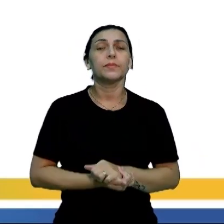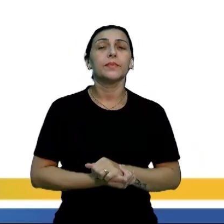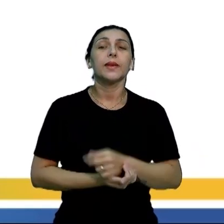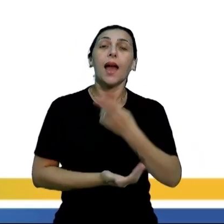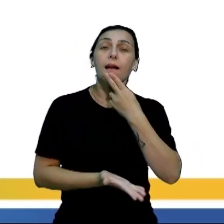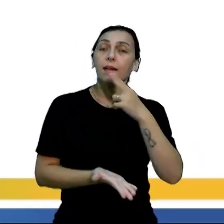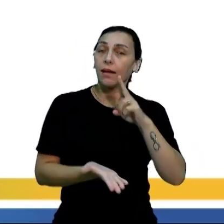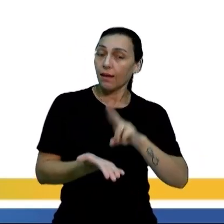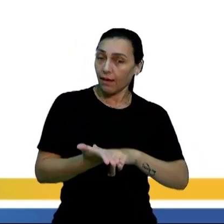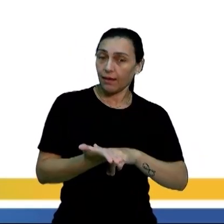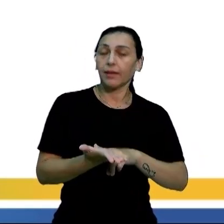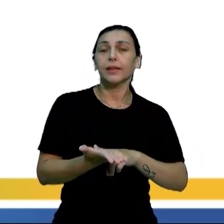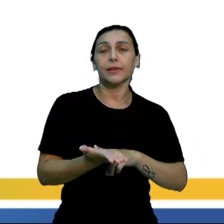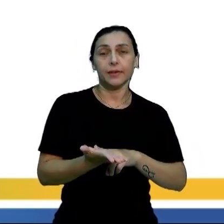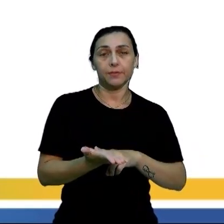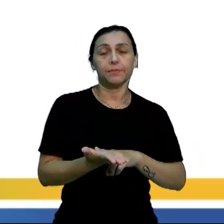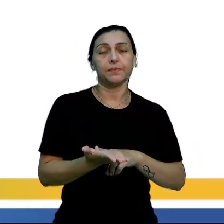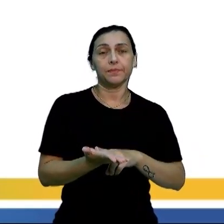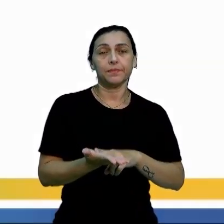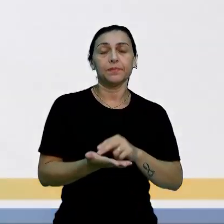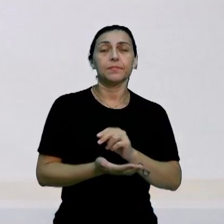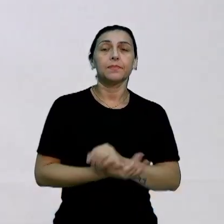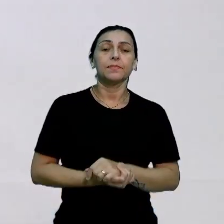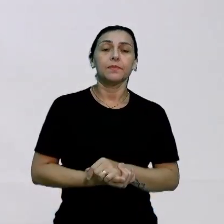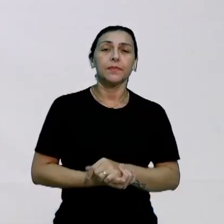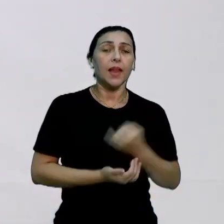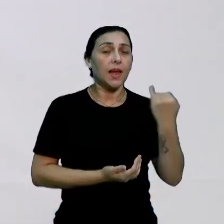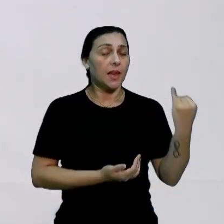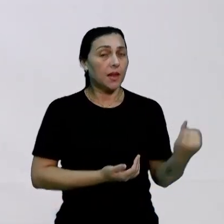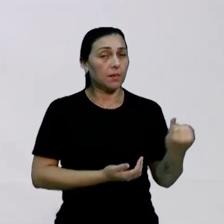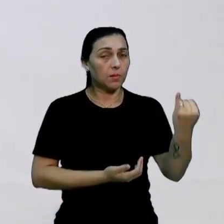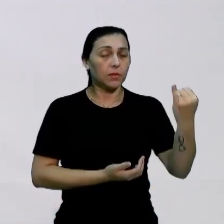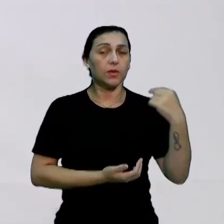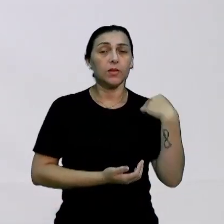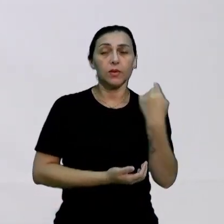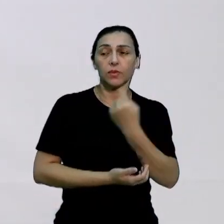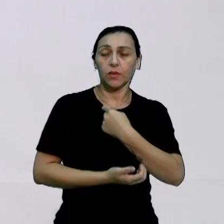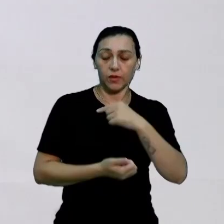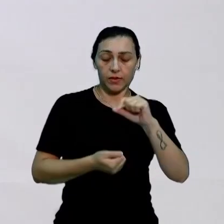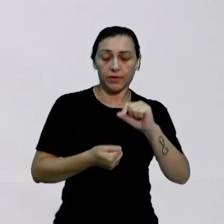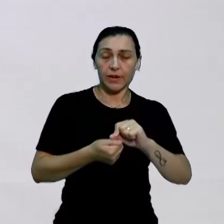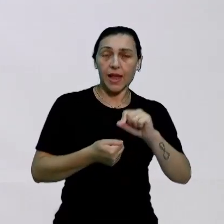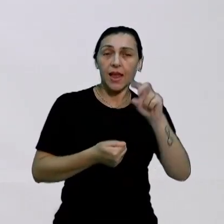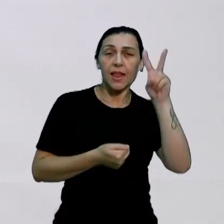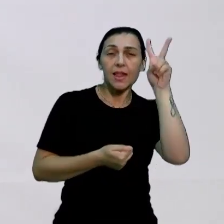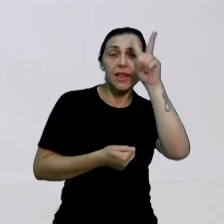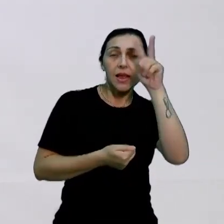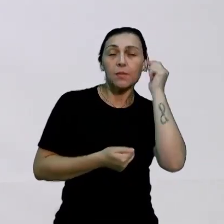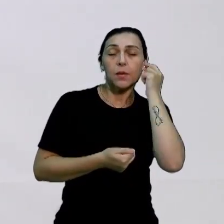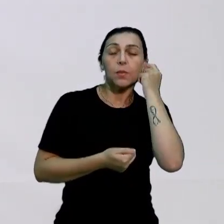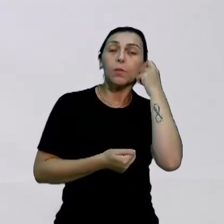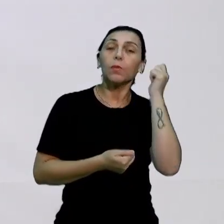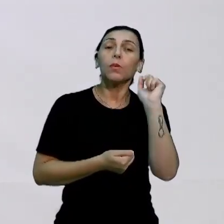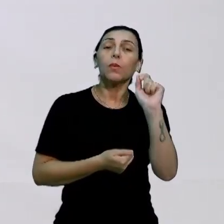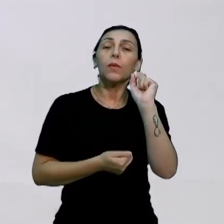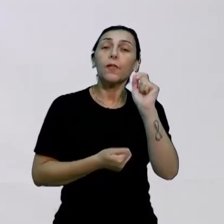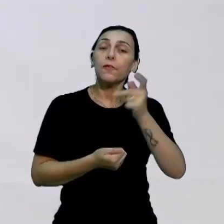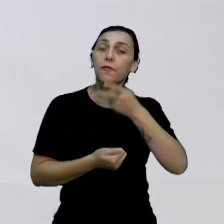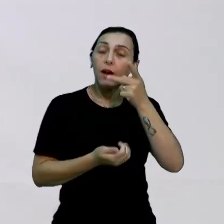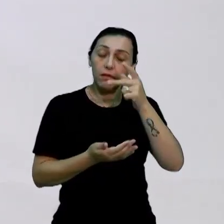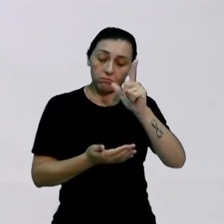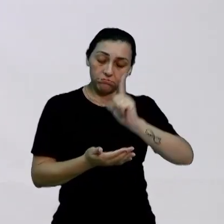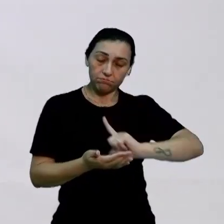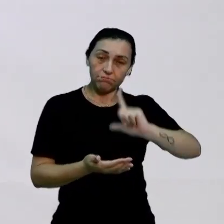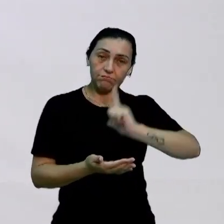da carta de Pero Vaz de Caminha. E aí é importante que a gente faça uma ressalva, porque quando a gente fala de